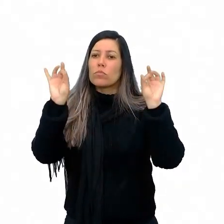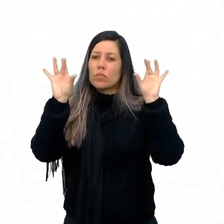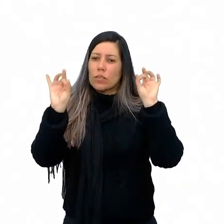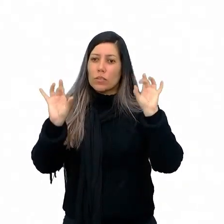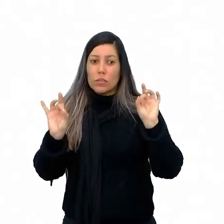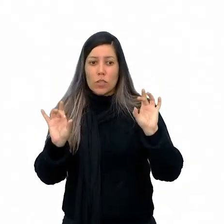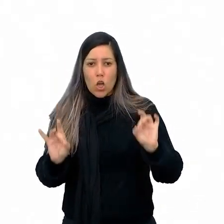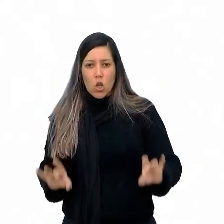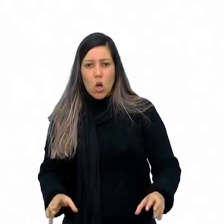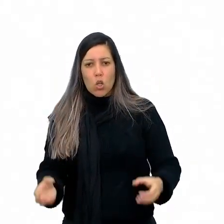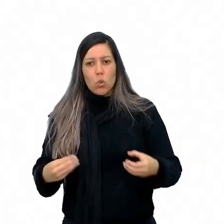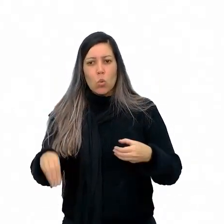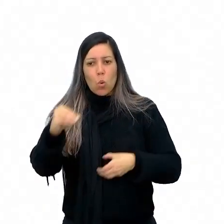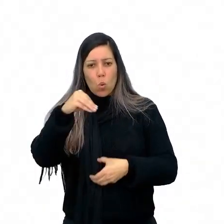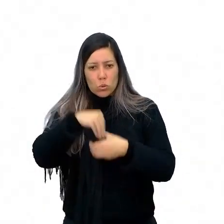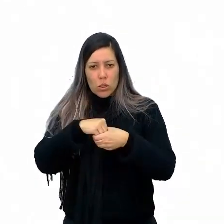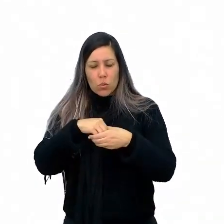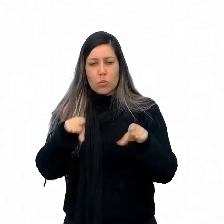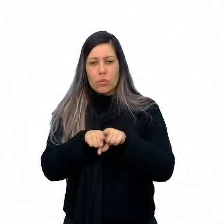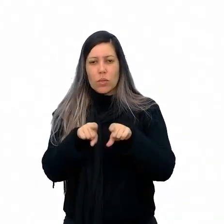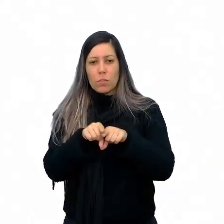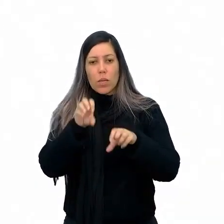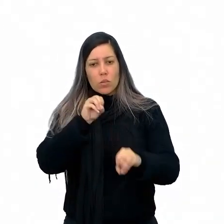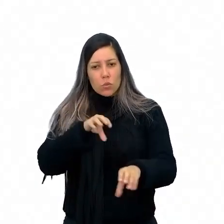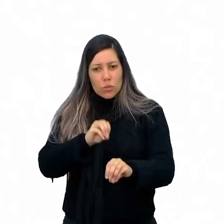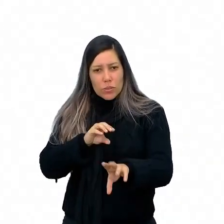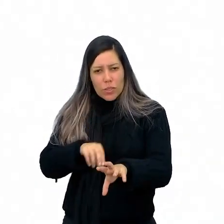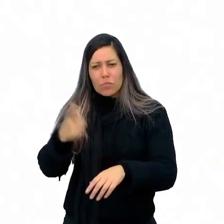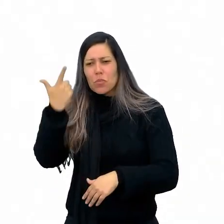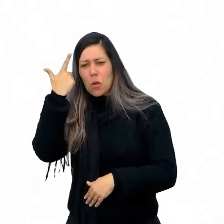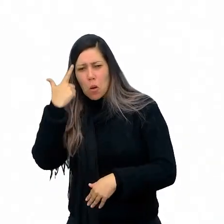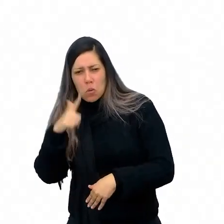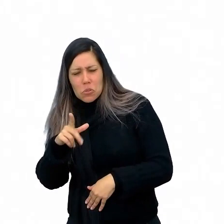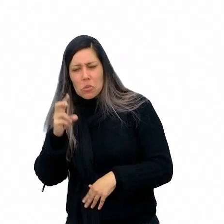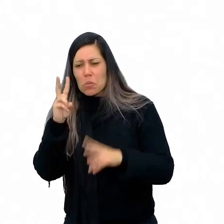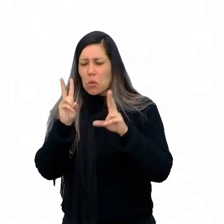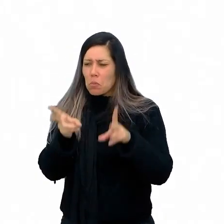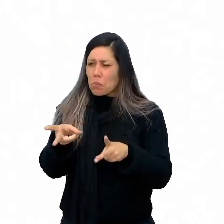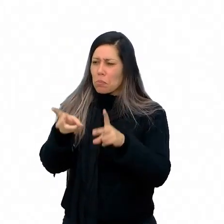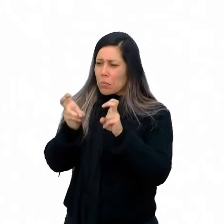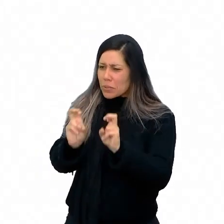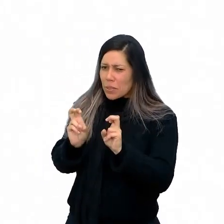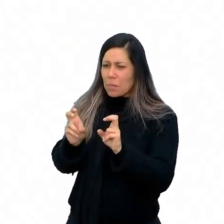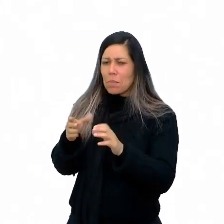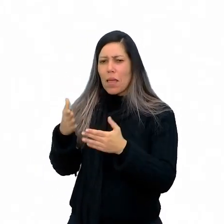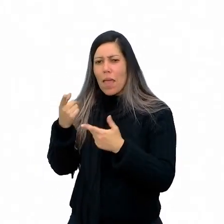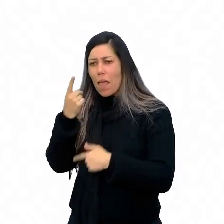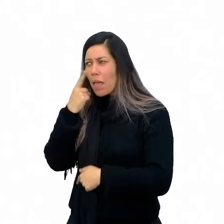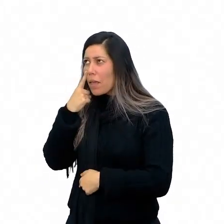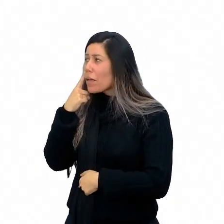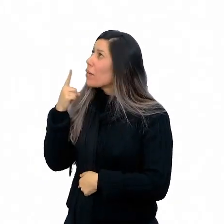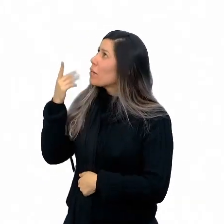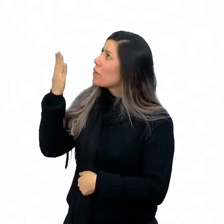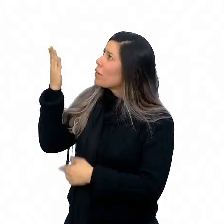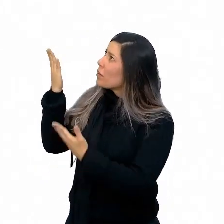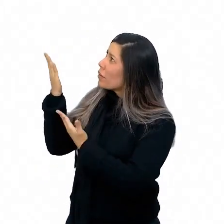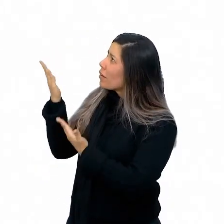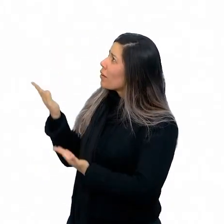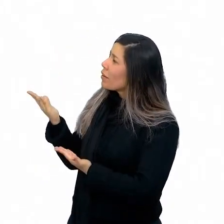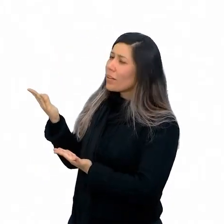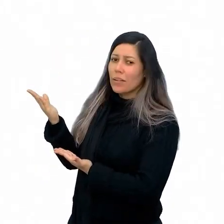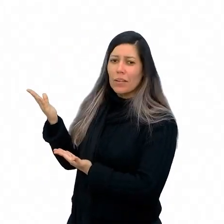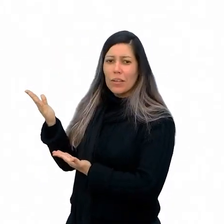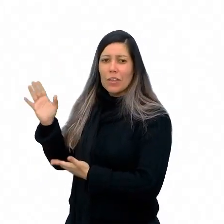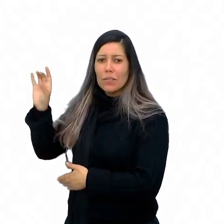conteúdo e do ensino, tá certo? E conseguimos identificar aí, a partir desse conhecimento, algumas das